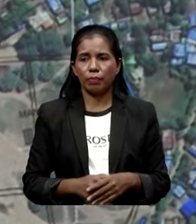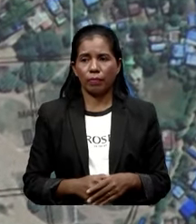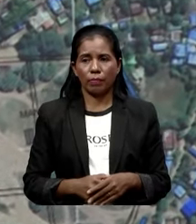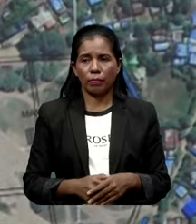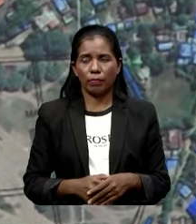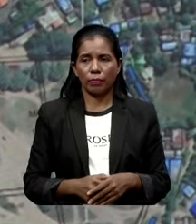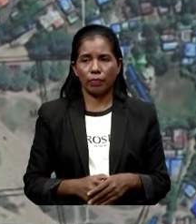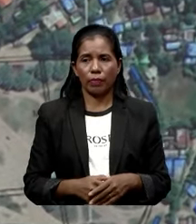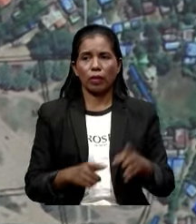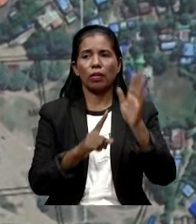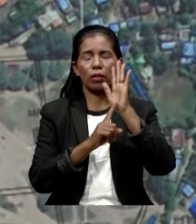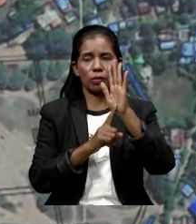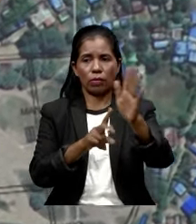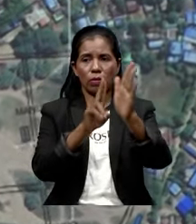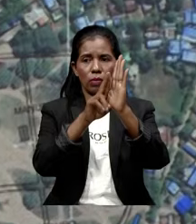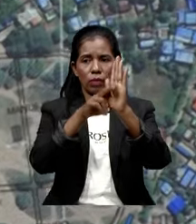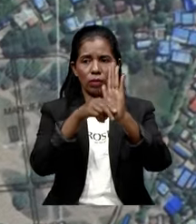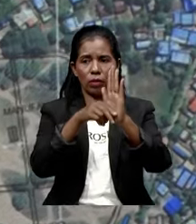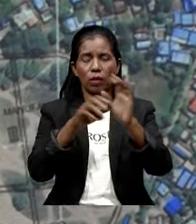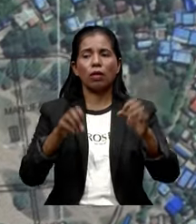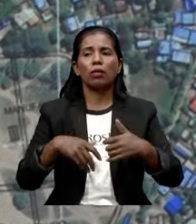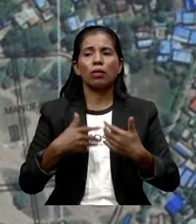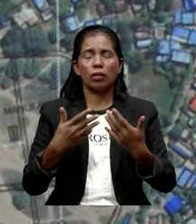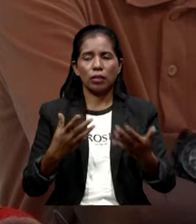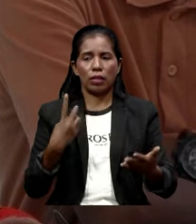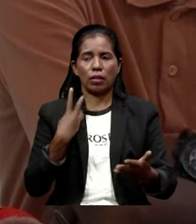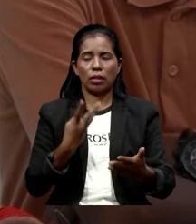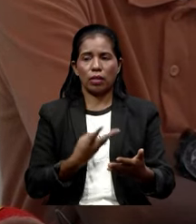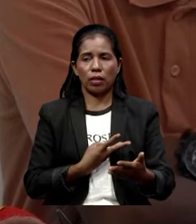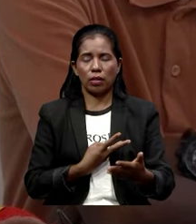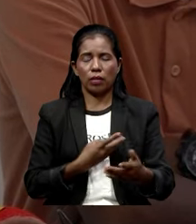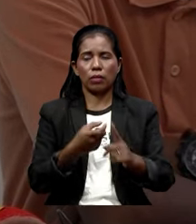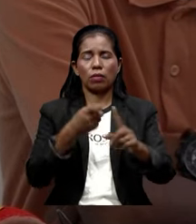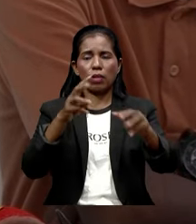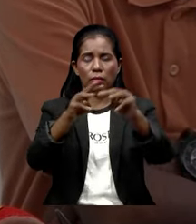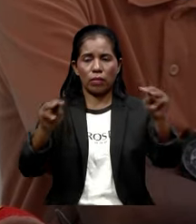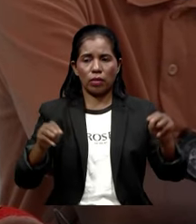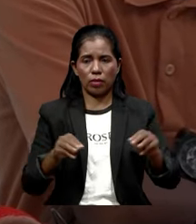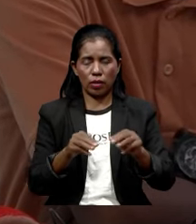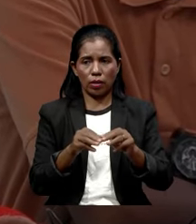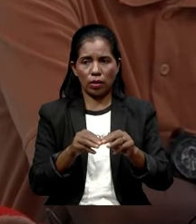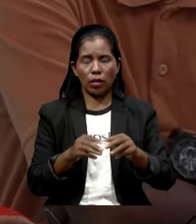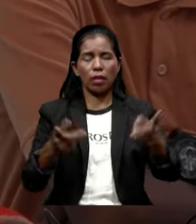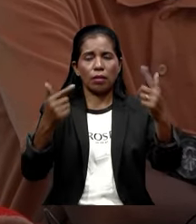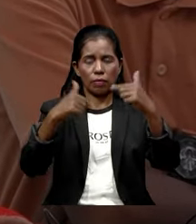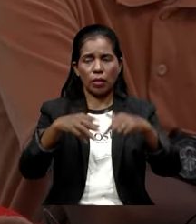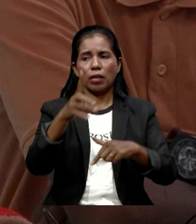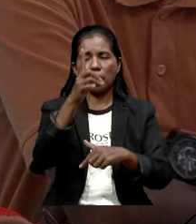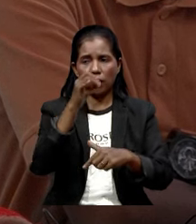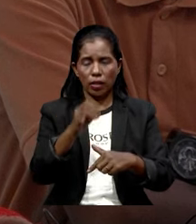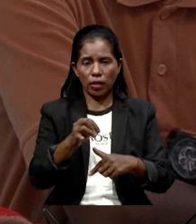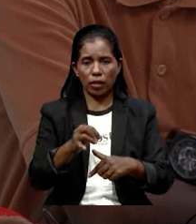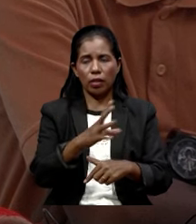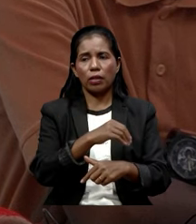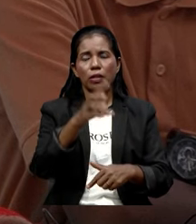fosse horário oinsa ita kusi municipio mai hadili no